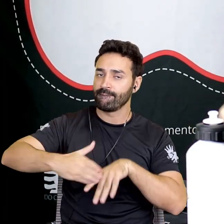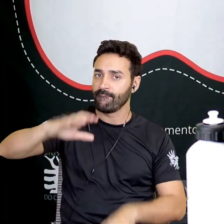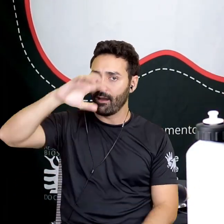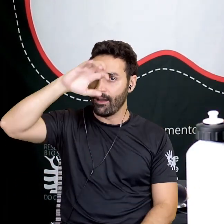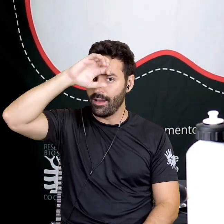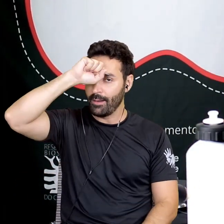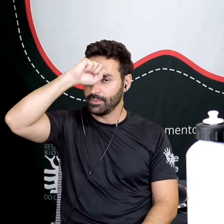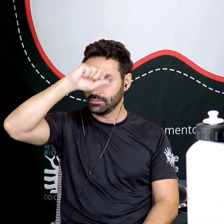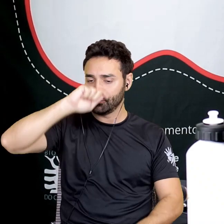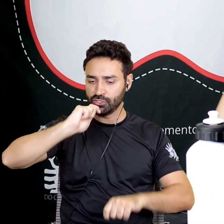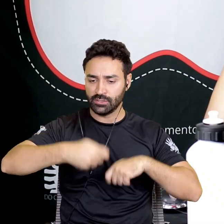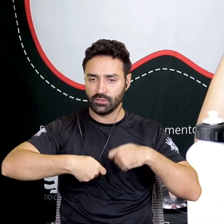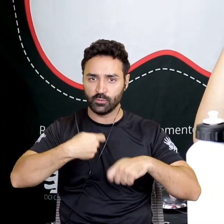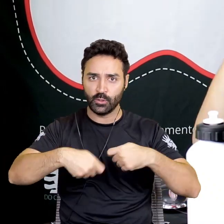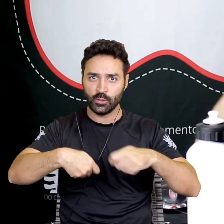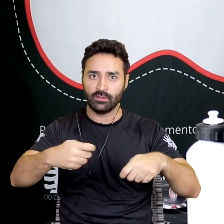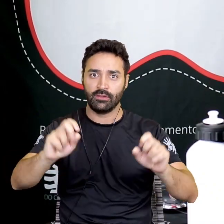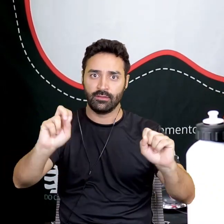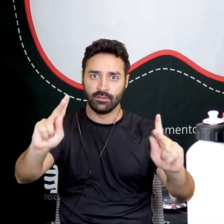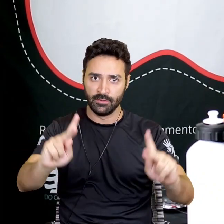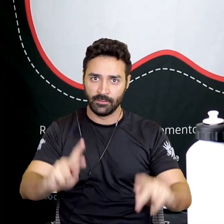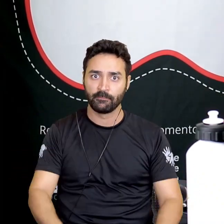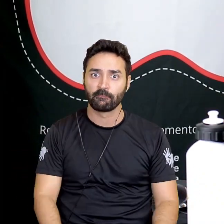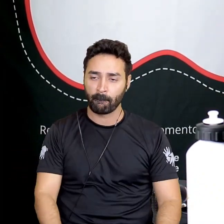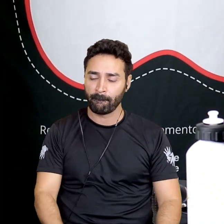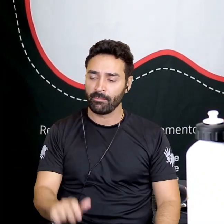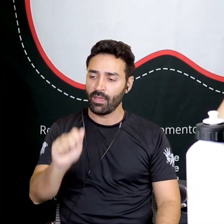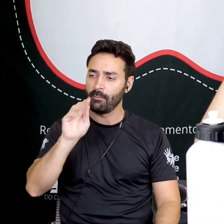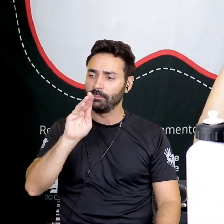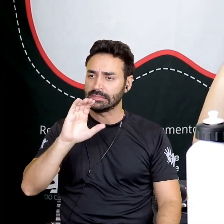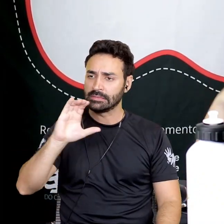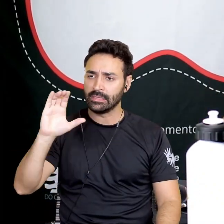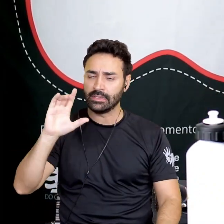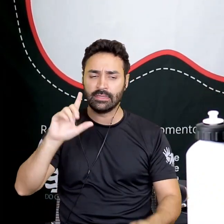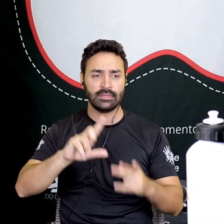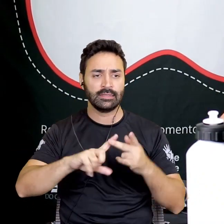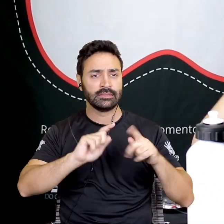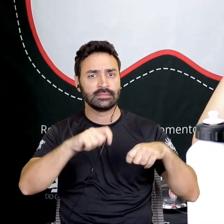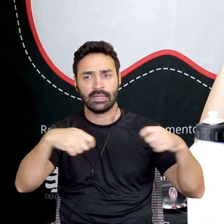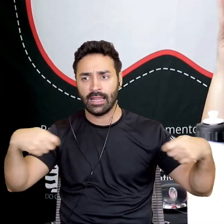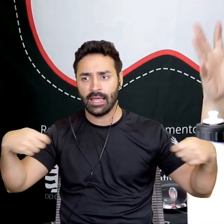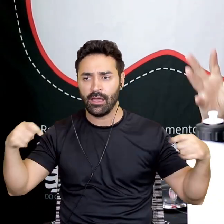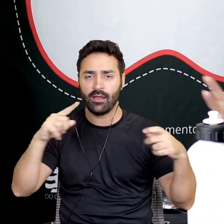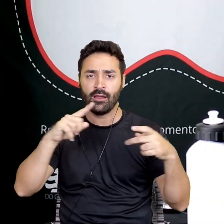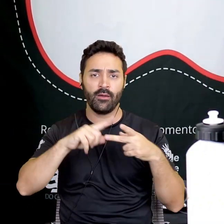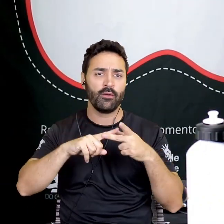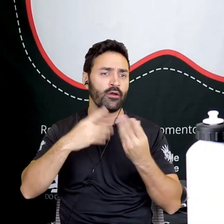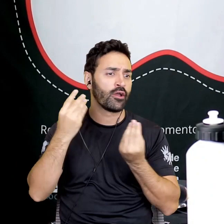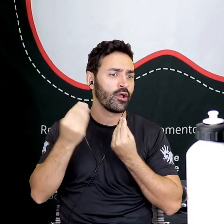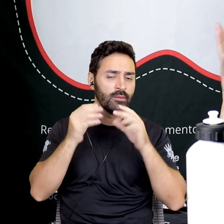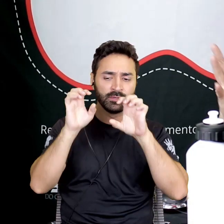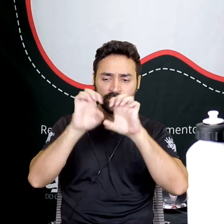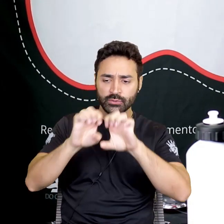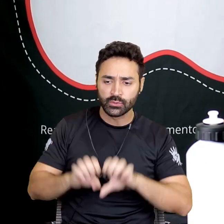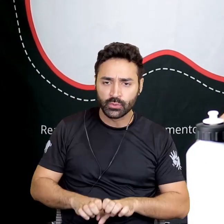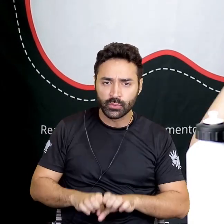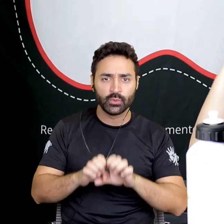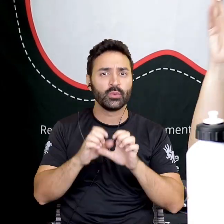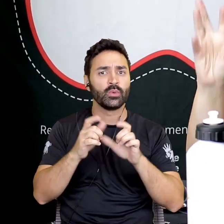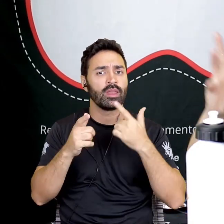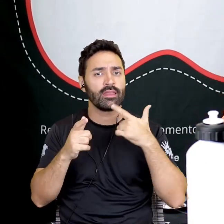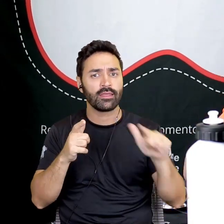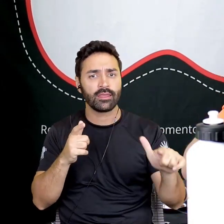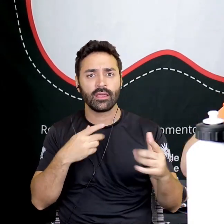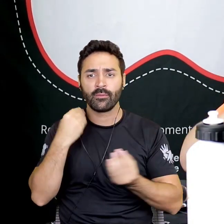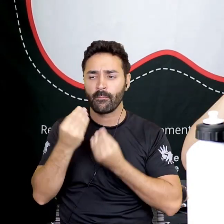sinais de fato. Vamos aprender alfabeto, vamos aprender sinais, começar a entender como é que essa estrutura dessa língua funciona, como é que a gente